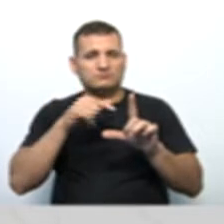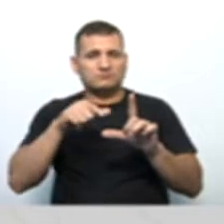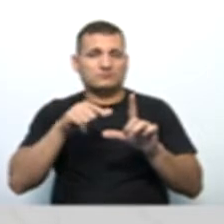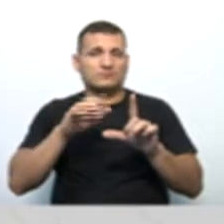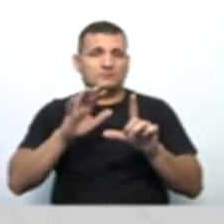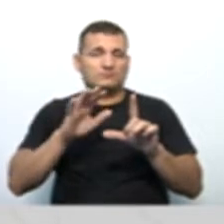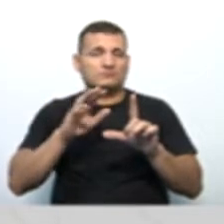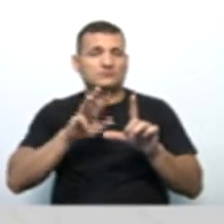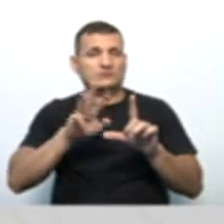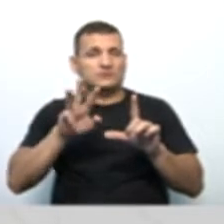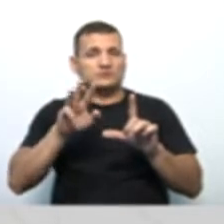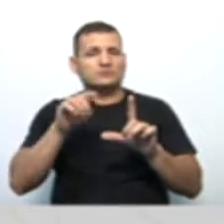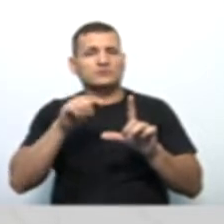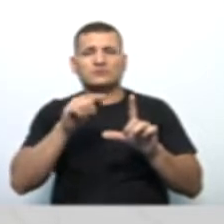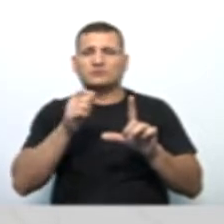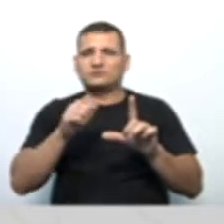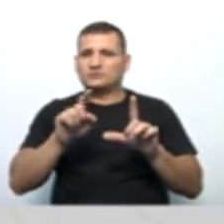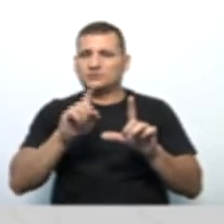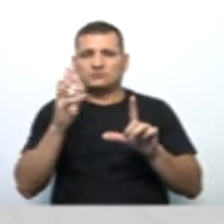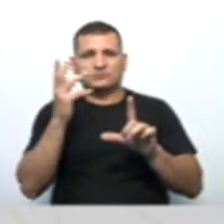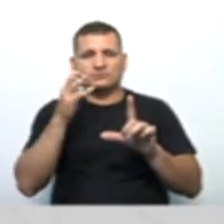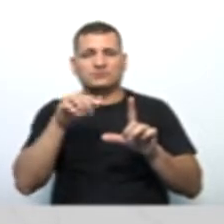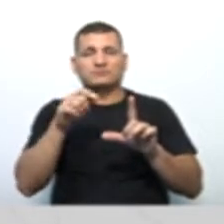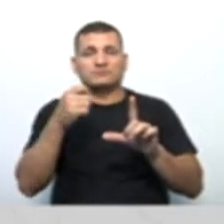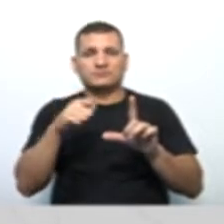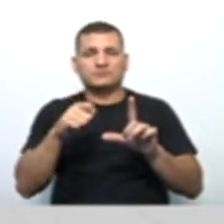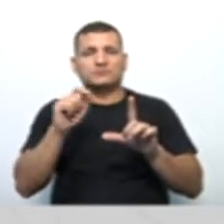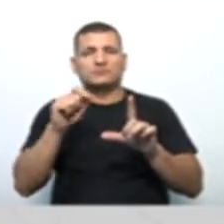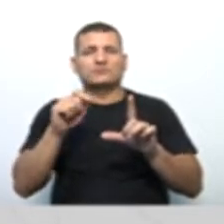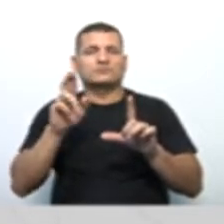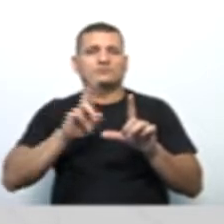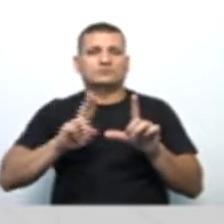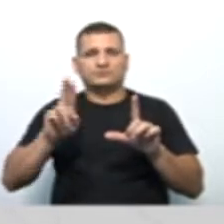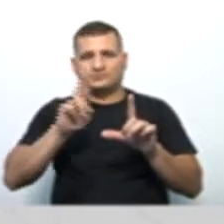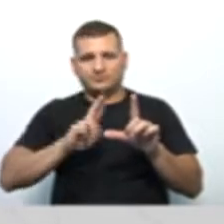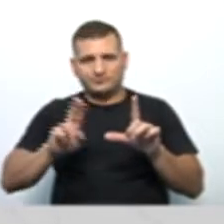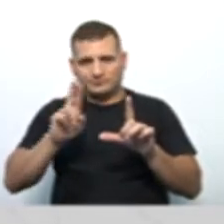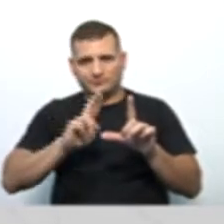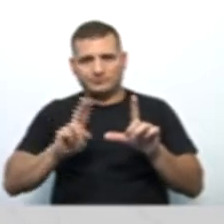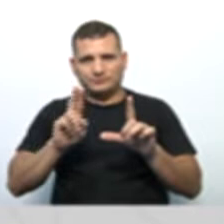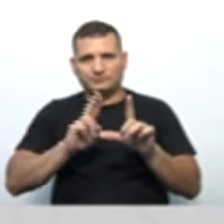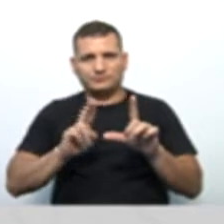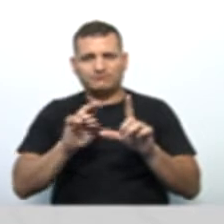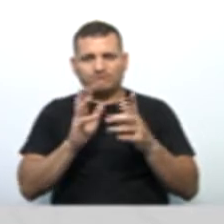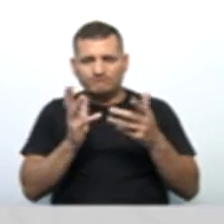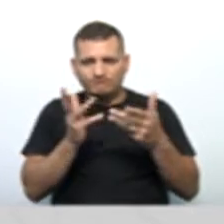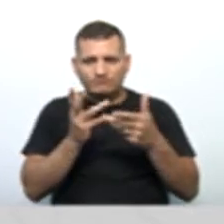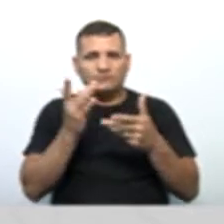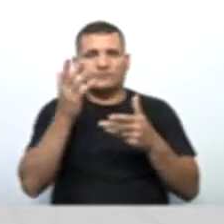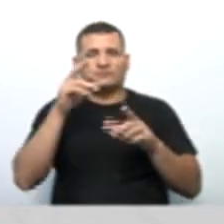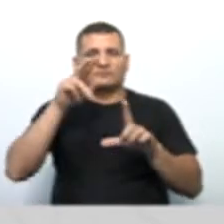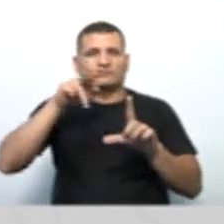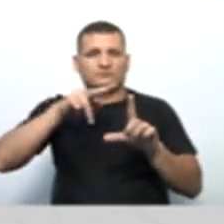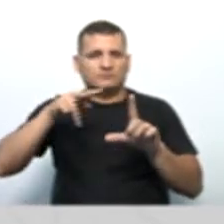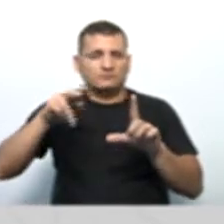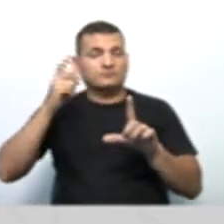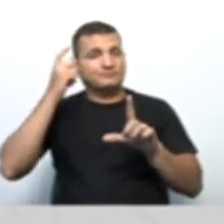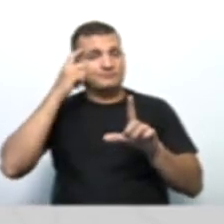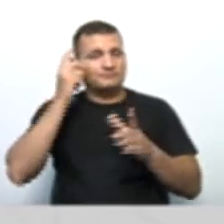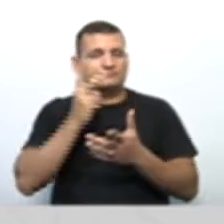precisa ser bonito ele precisa ser eficiente e precisa ser usável e de fácil leitura a gente tem que pensar sempre